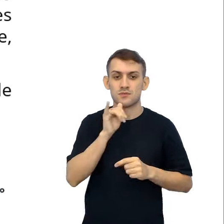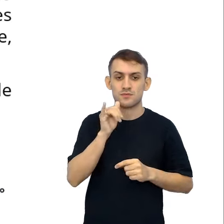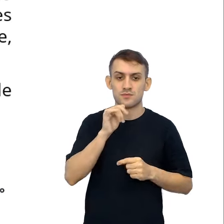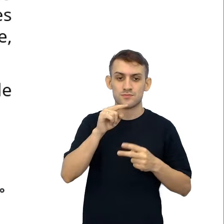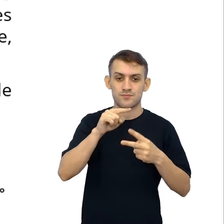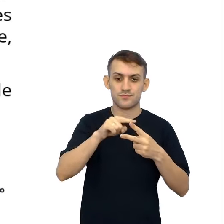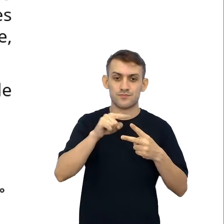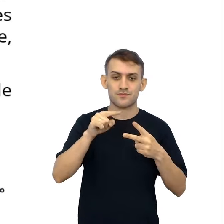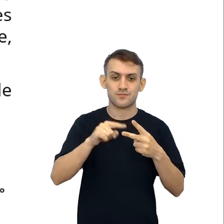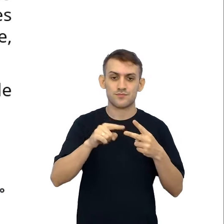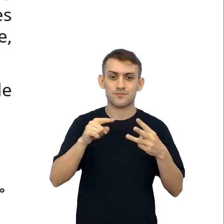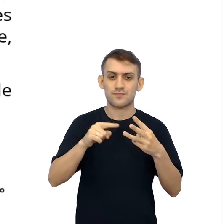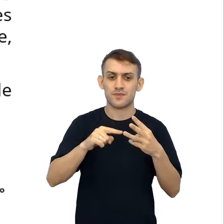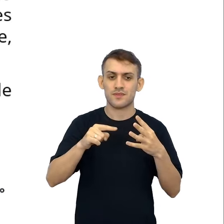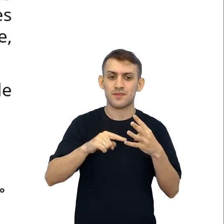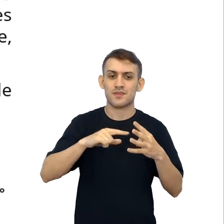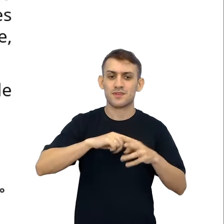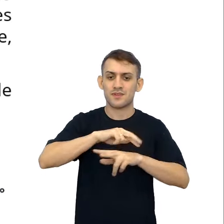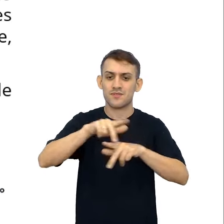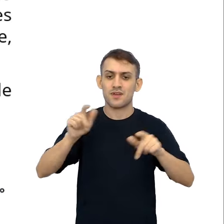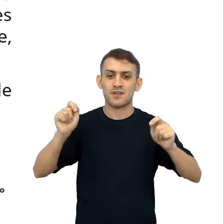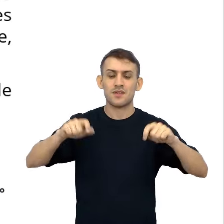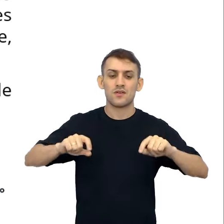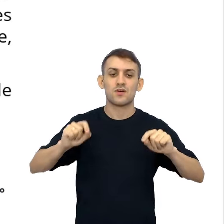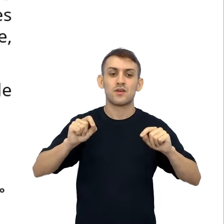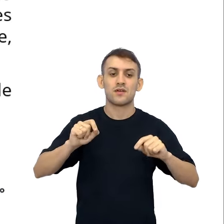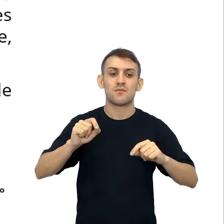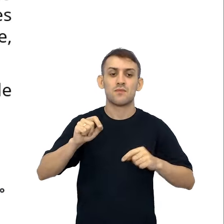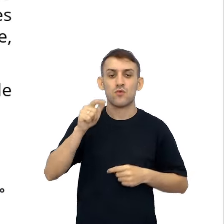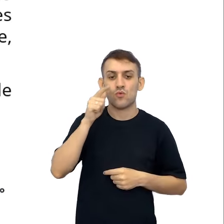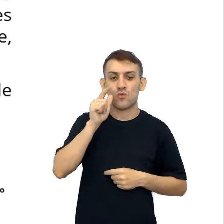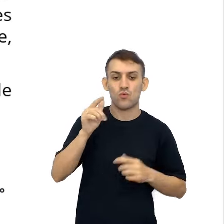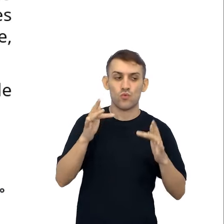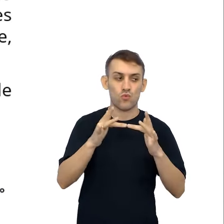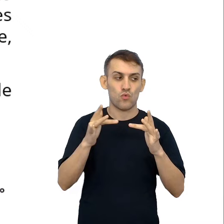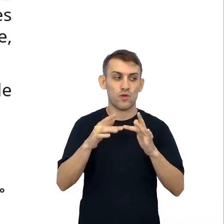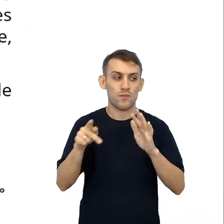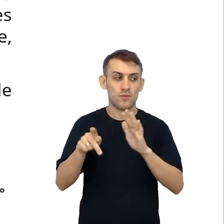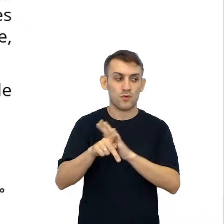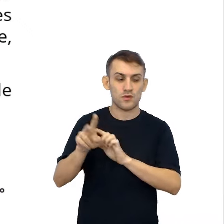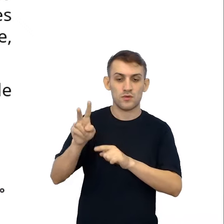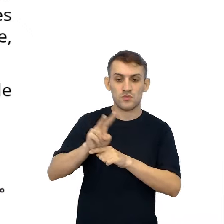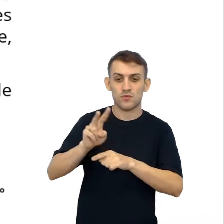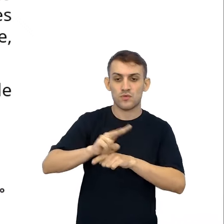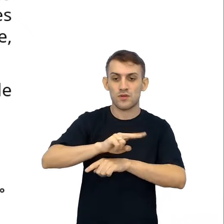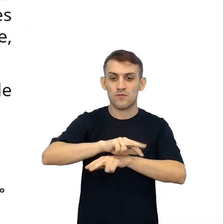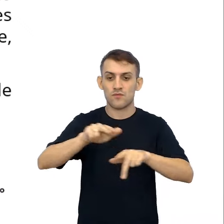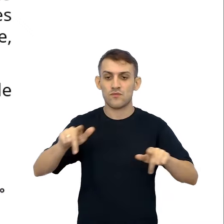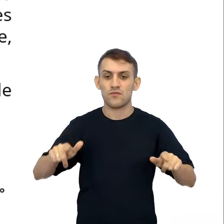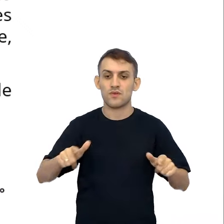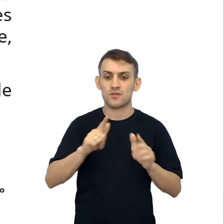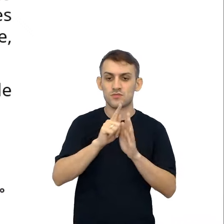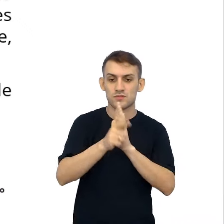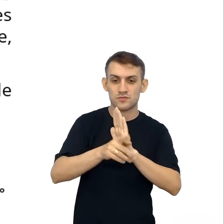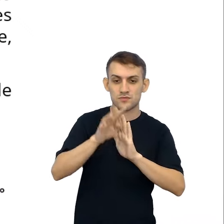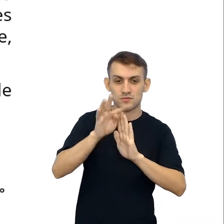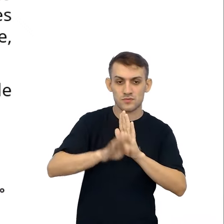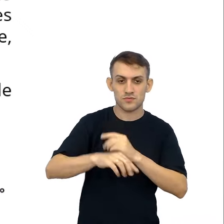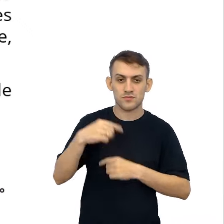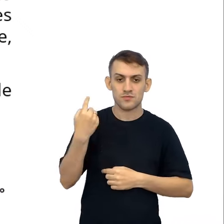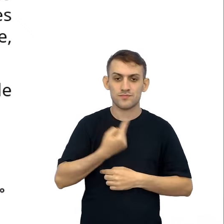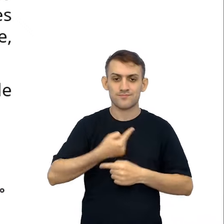multissemiose, multimodalidade, para o contato e apropriação de variados gêneros textuais. Vamos